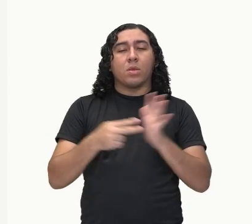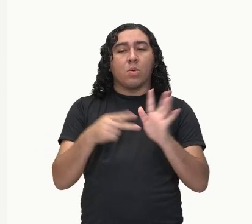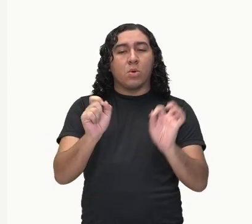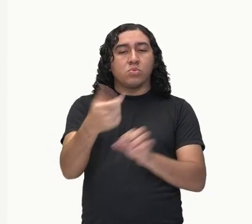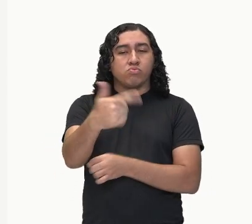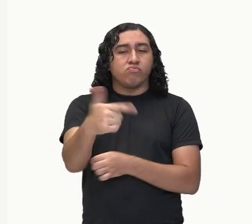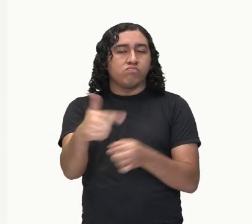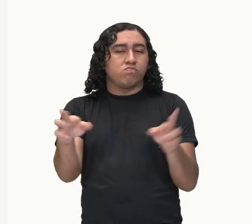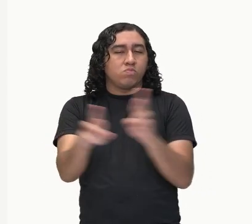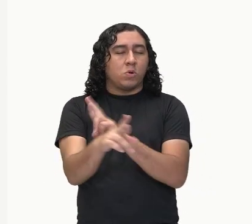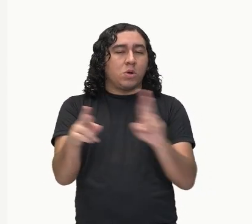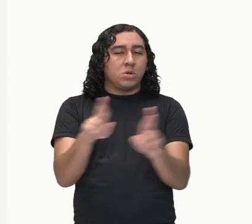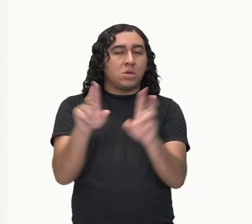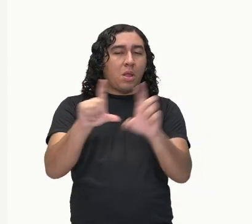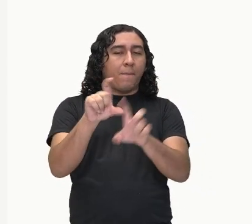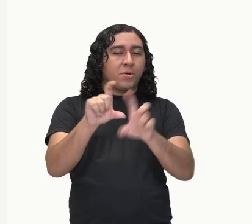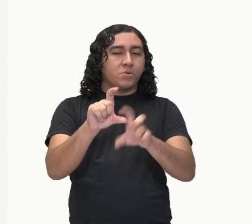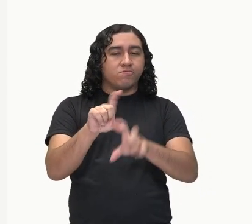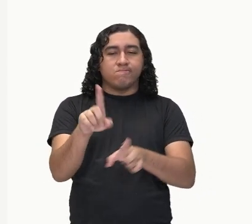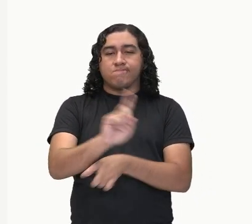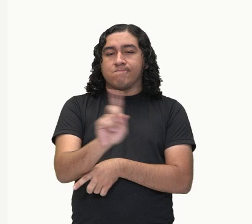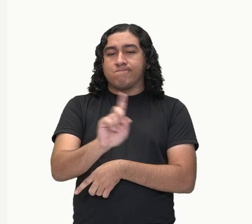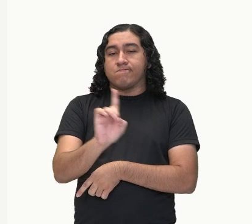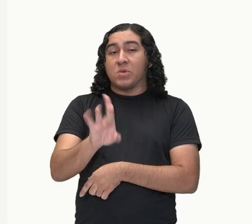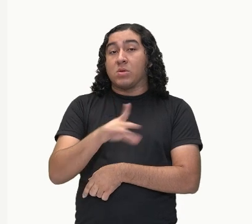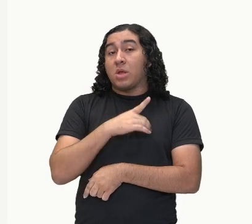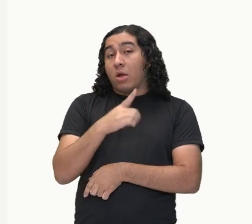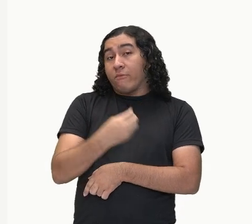uma relação de dependência, tá? Elas têm a sua vida